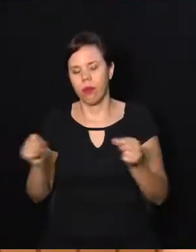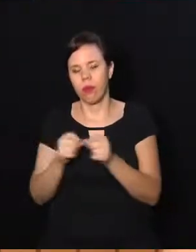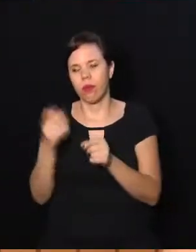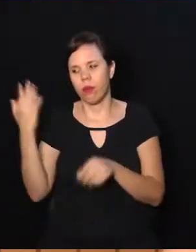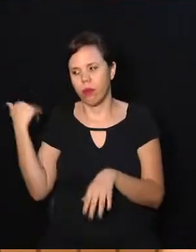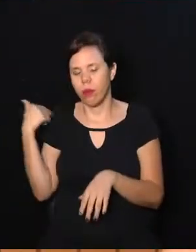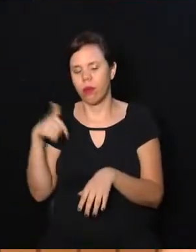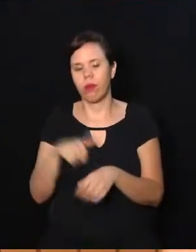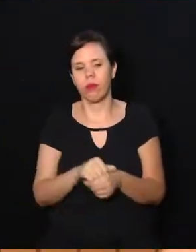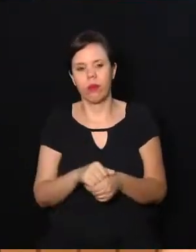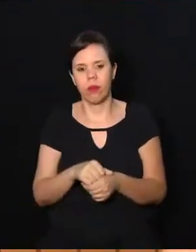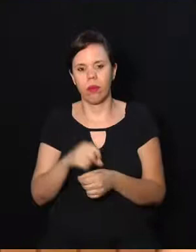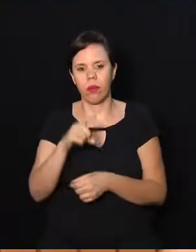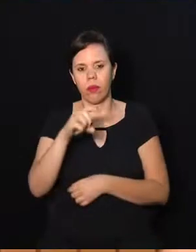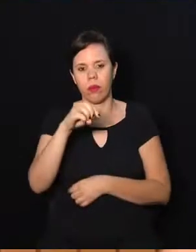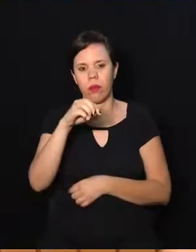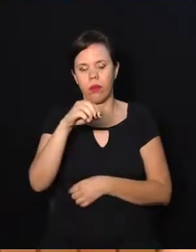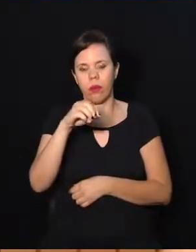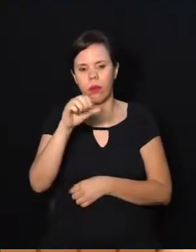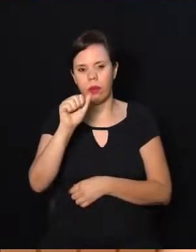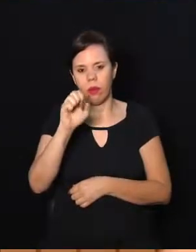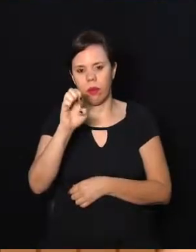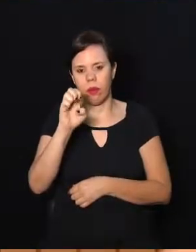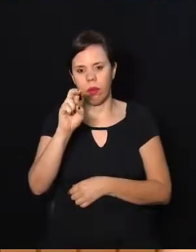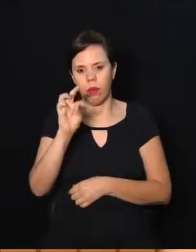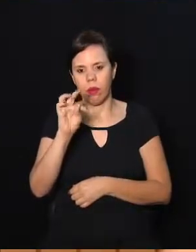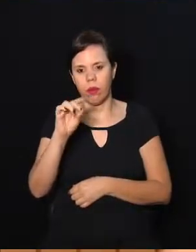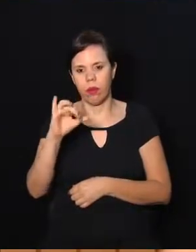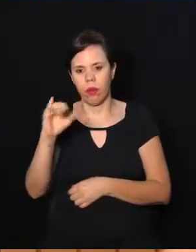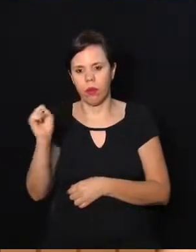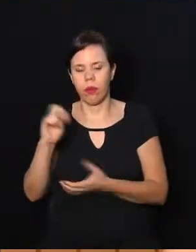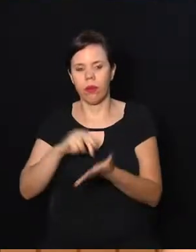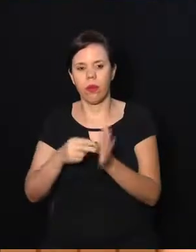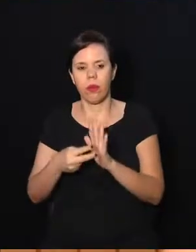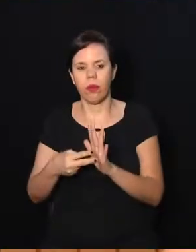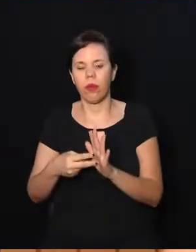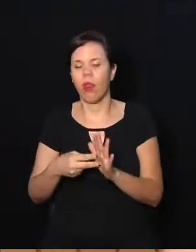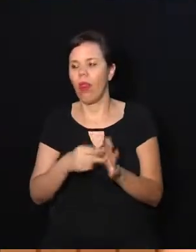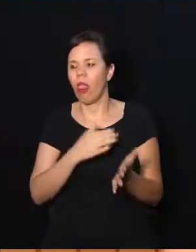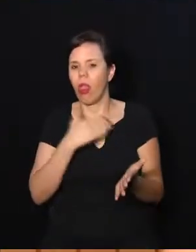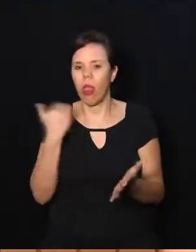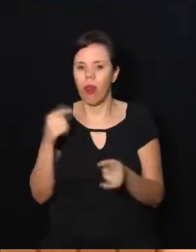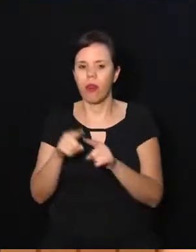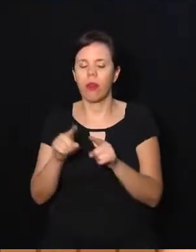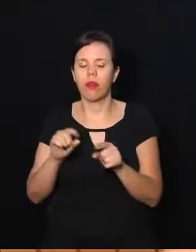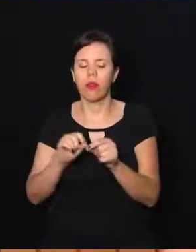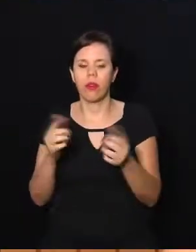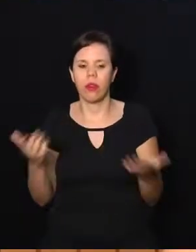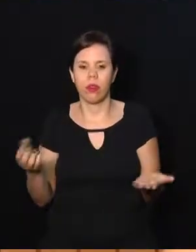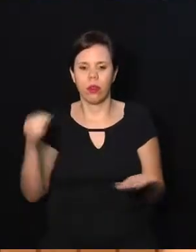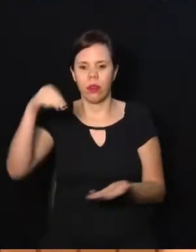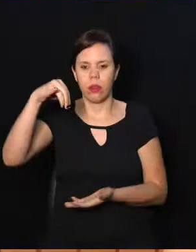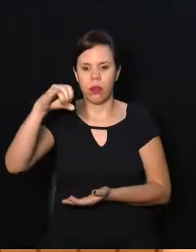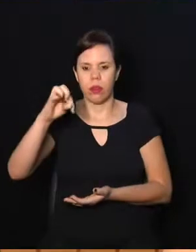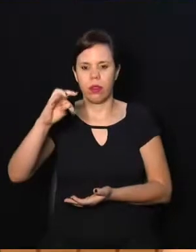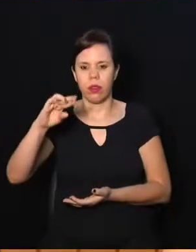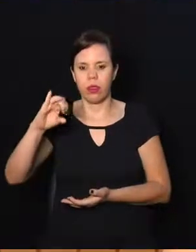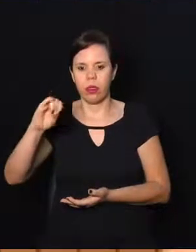ortotanásia, tem a distanásia e a mistanásia. O que é a mistanásia? É a morte